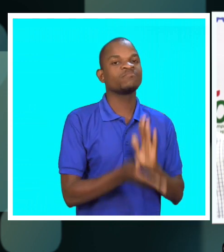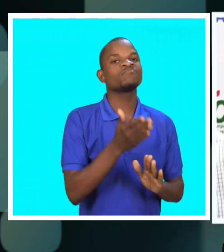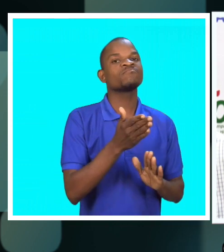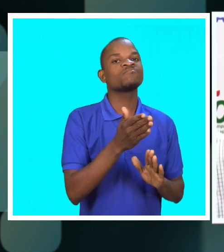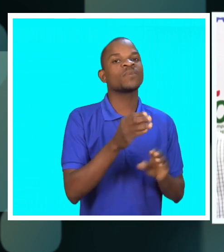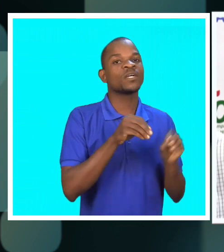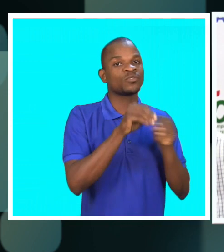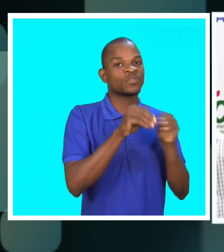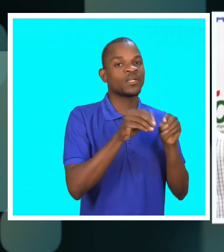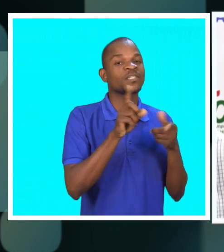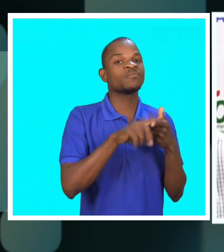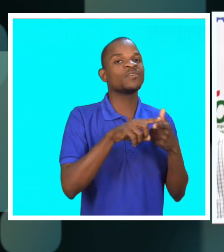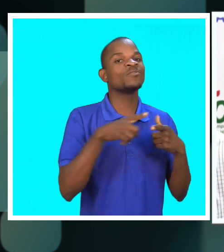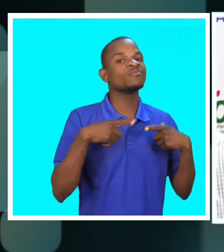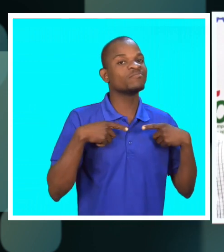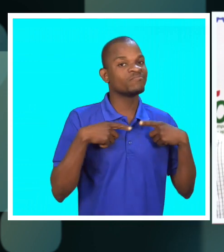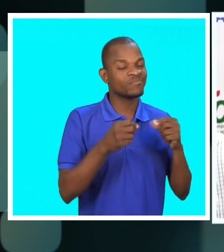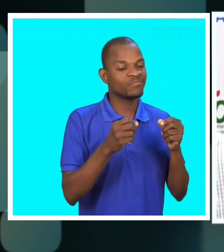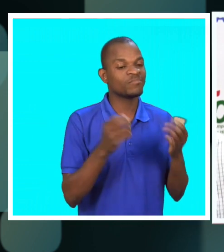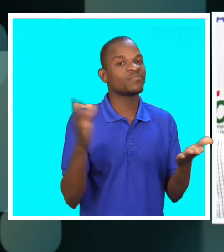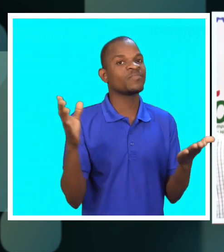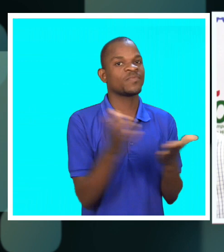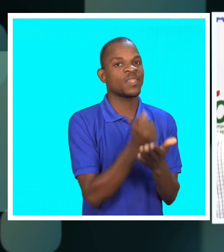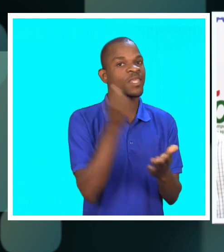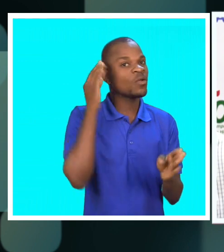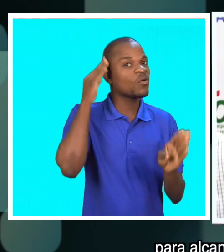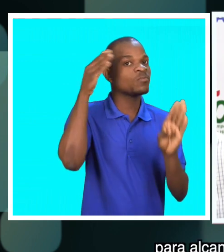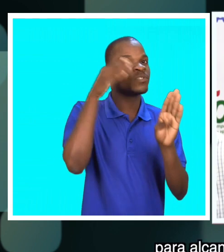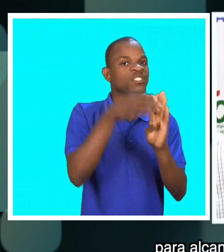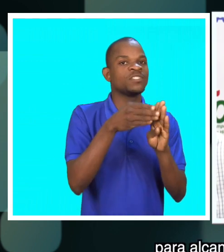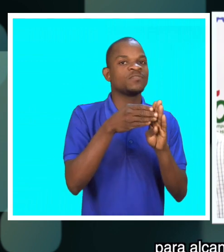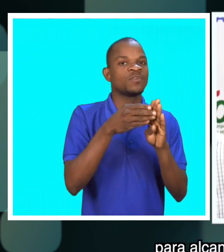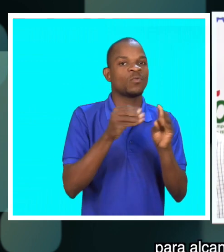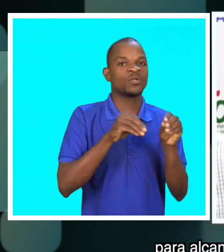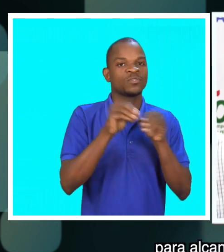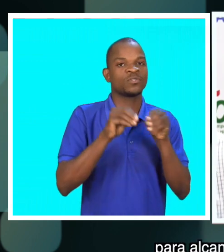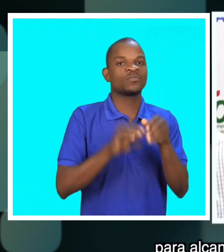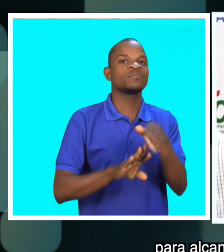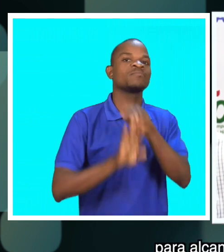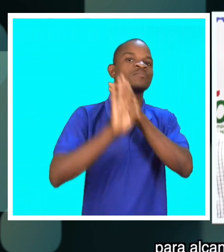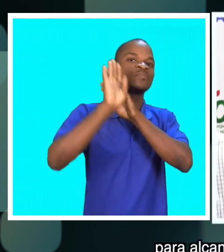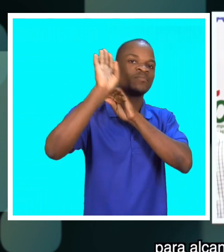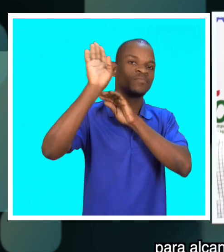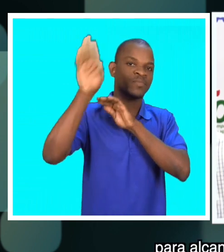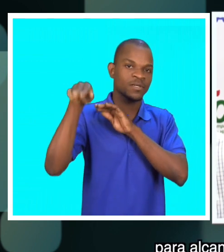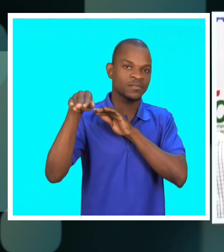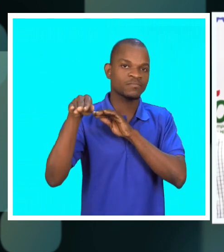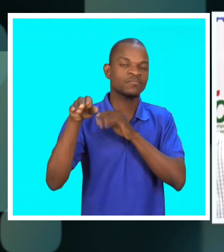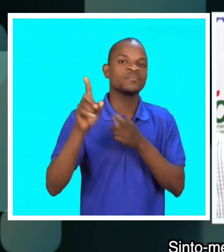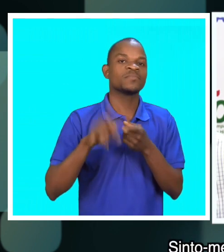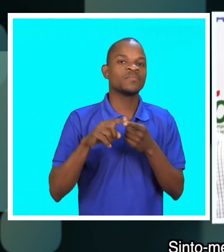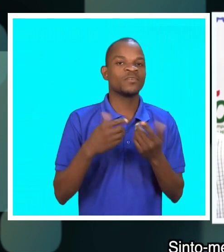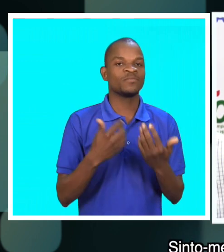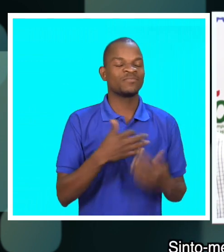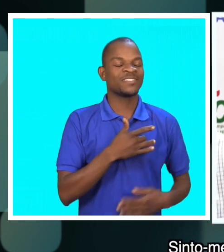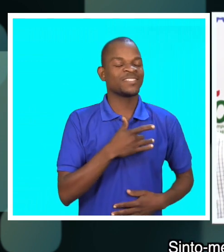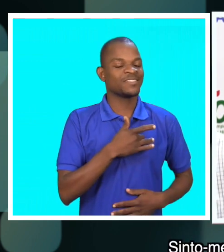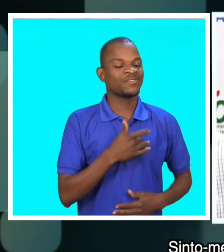fizeram-me vibrar e deram-me muita motivação para alcançar os meus objetivos como jogadora de basquetebol.